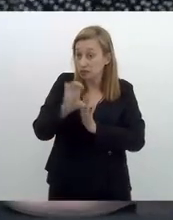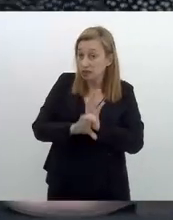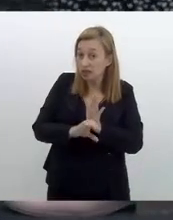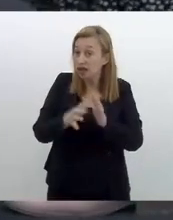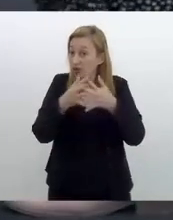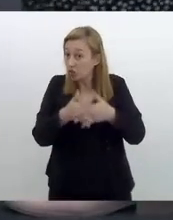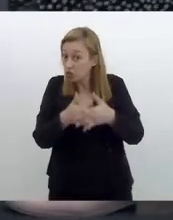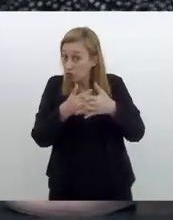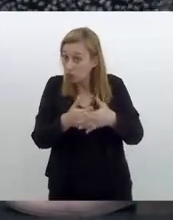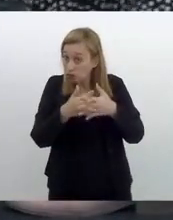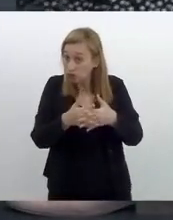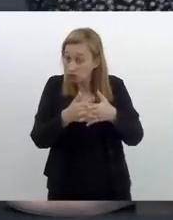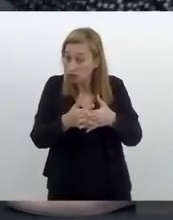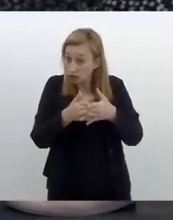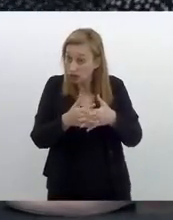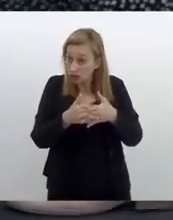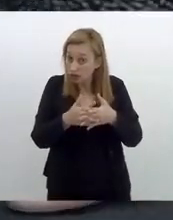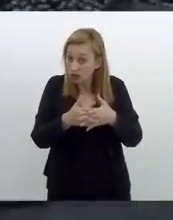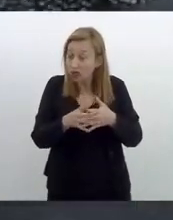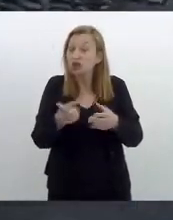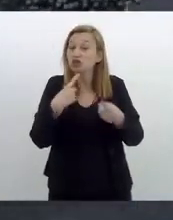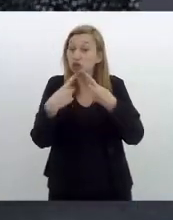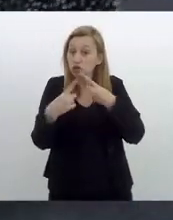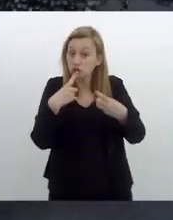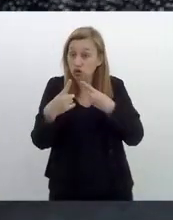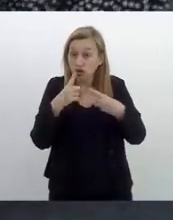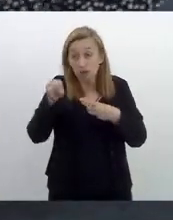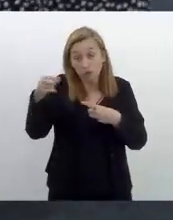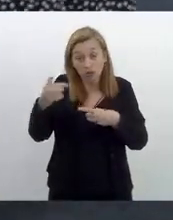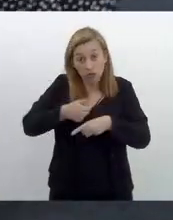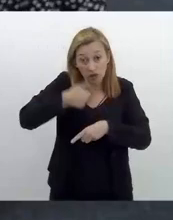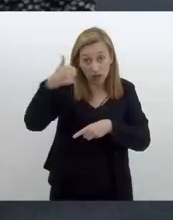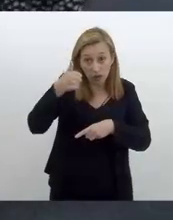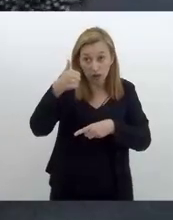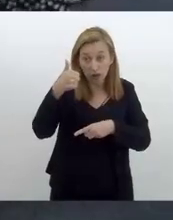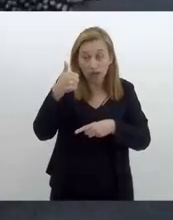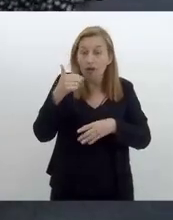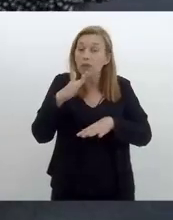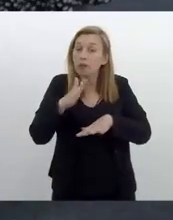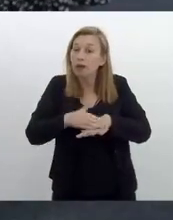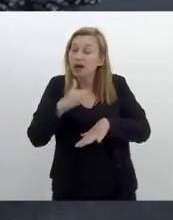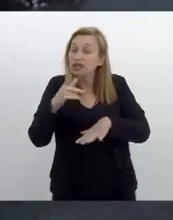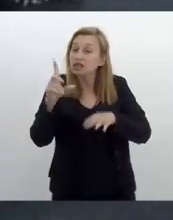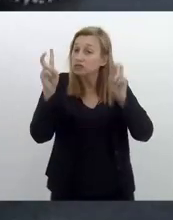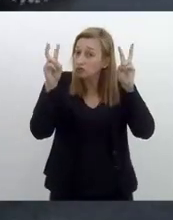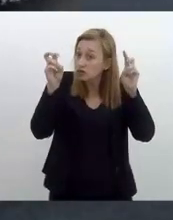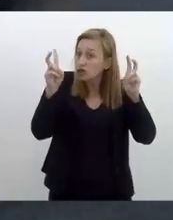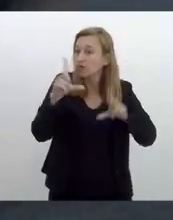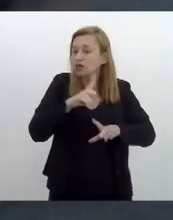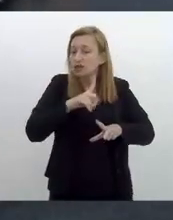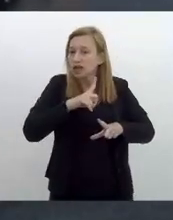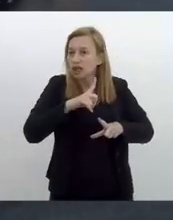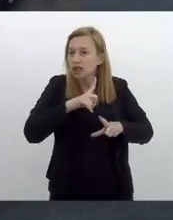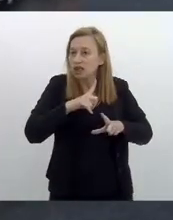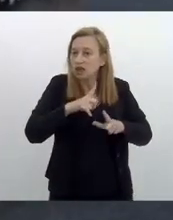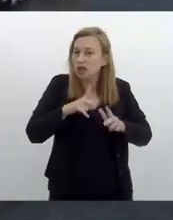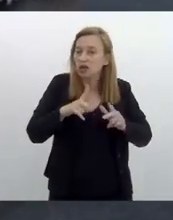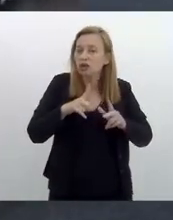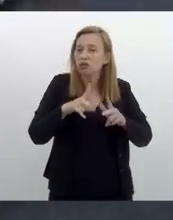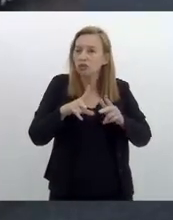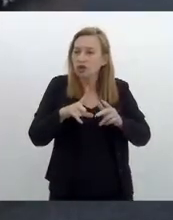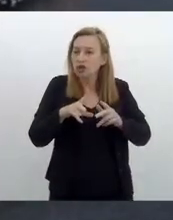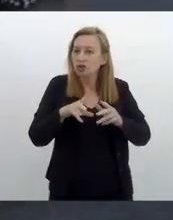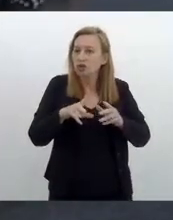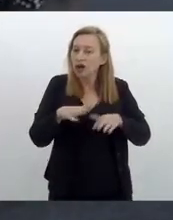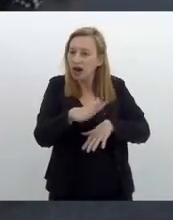e essa emenda constitucional tramitar e a gente debater isso mas tem um tema que mexe no conselho de administração